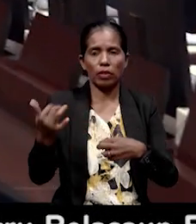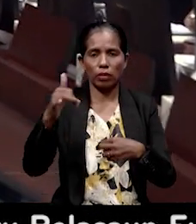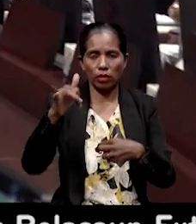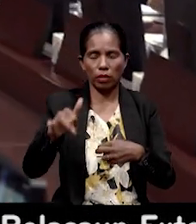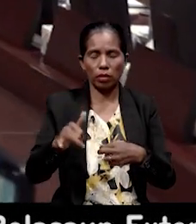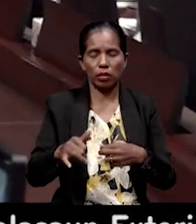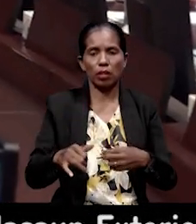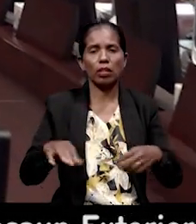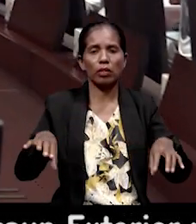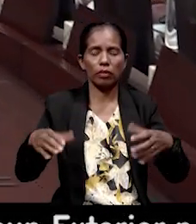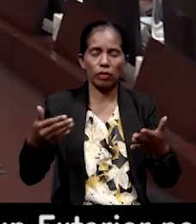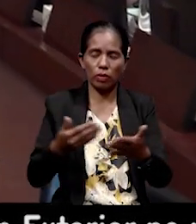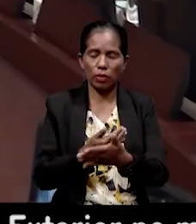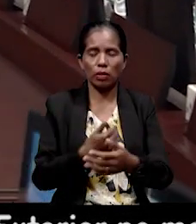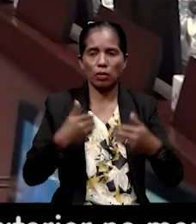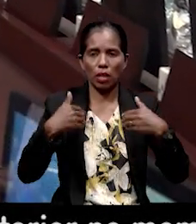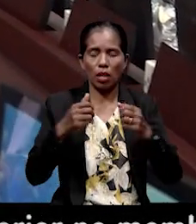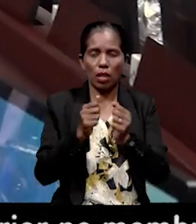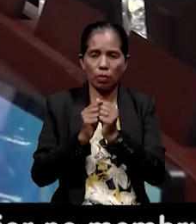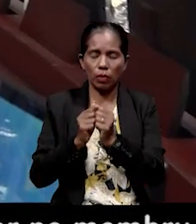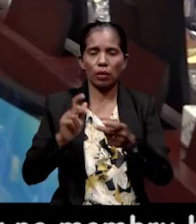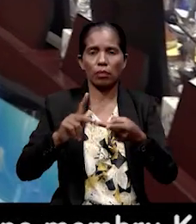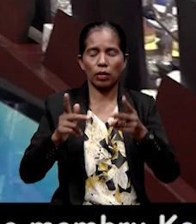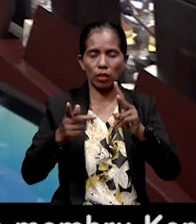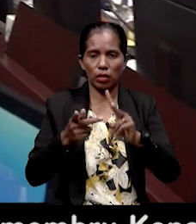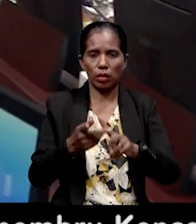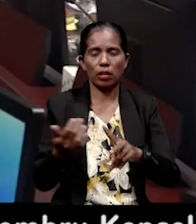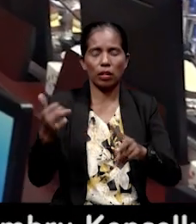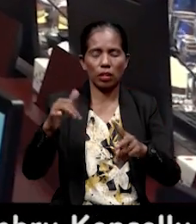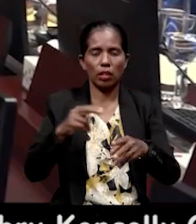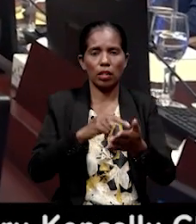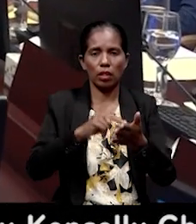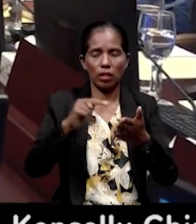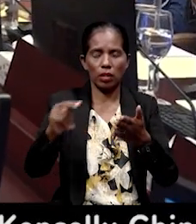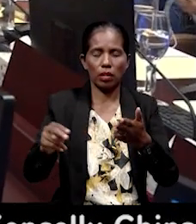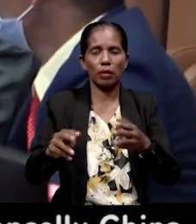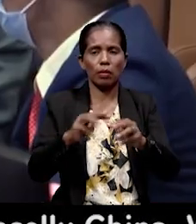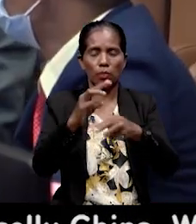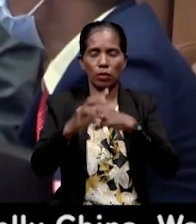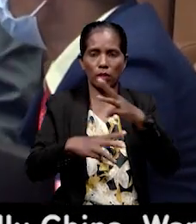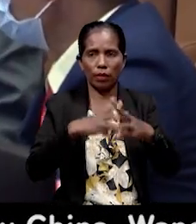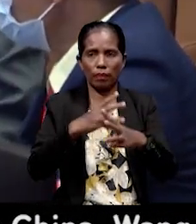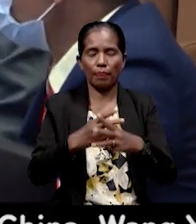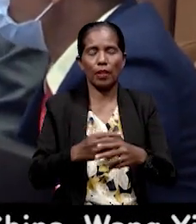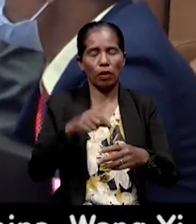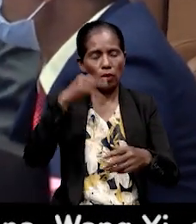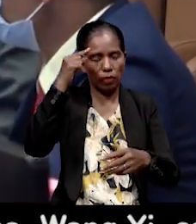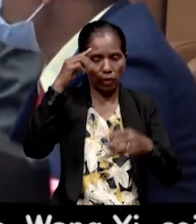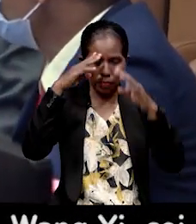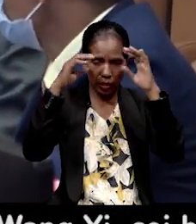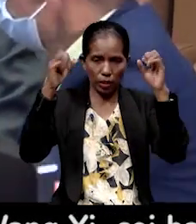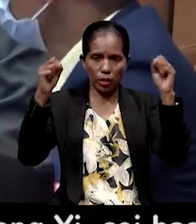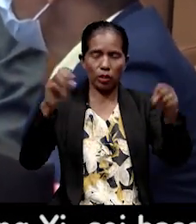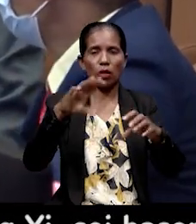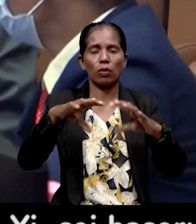fong sira nebe integrado liu, hamutu ko parceiro estratégico sira e a nível regional no mundial. Porta-voz Governo, Ministro Presidência, Conselho